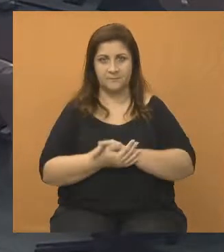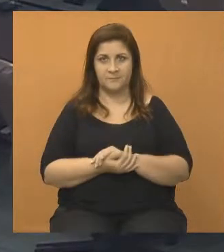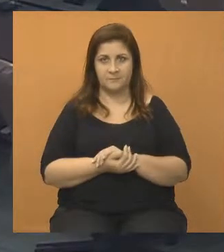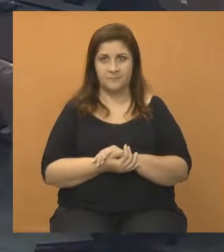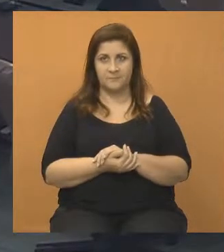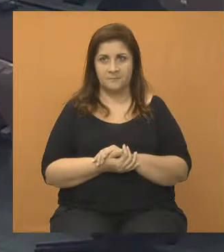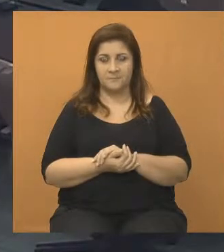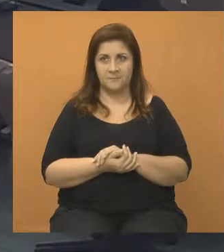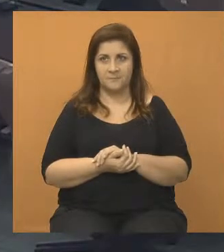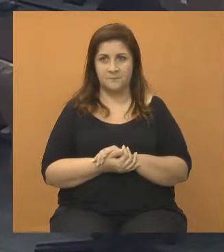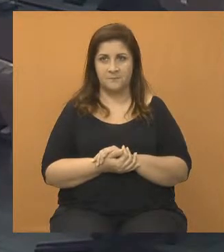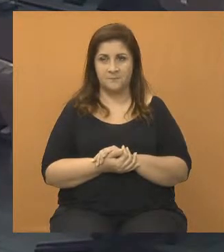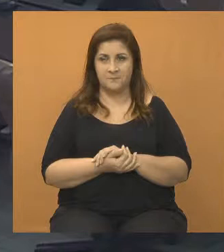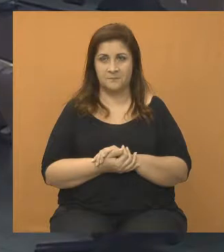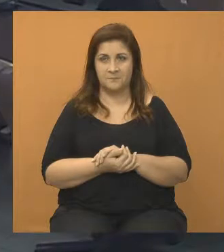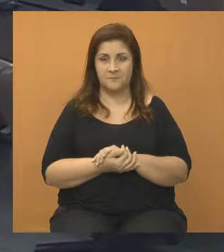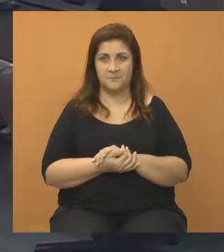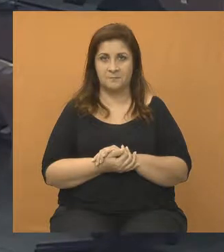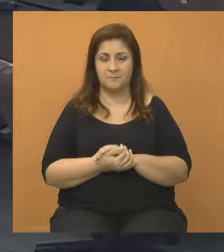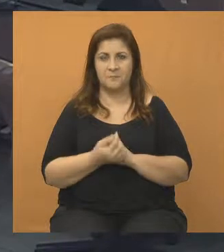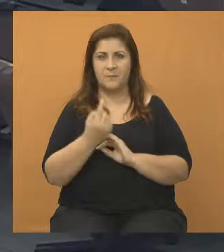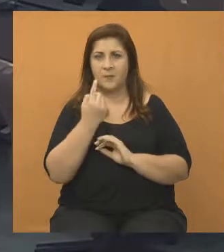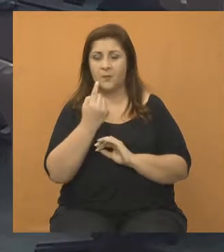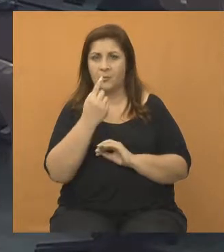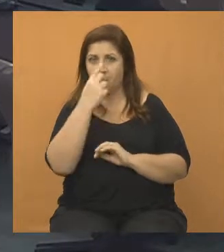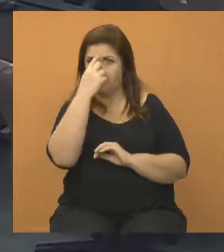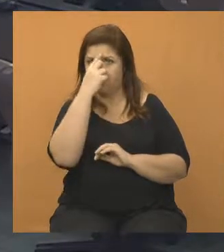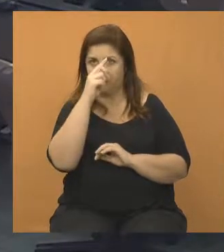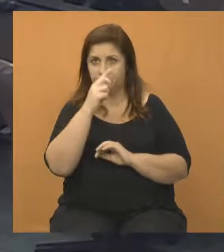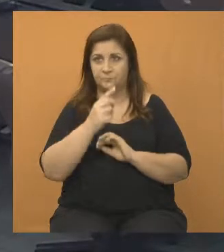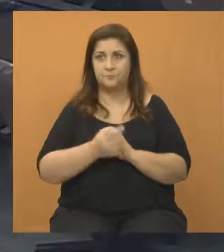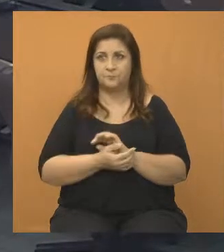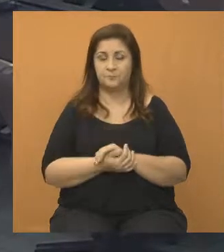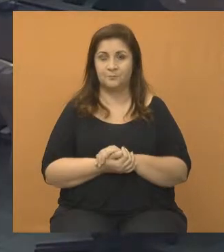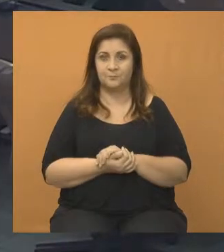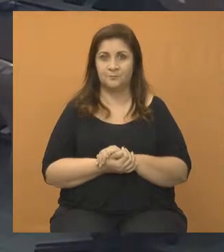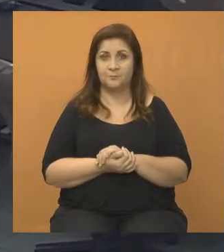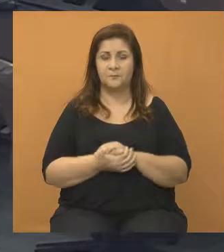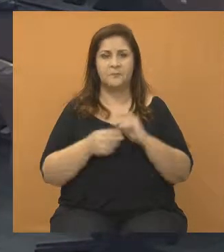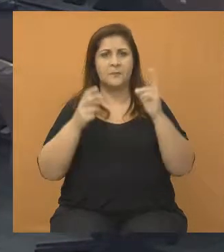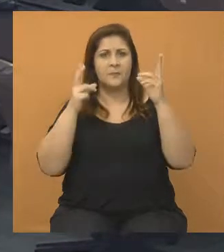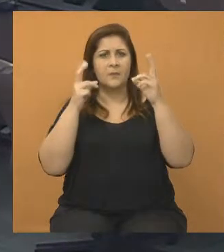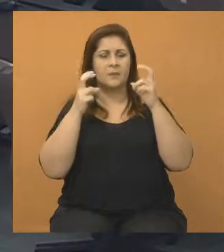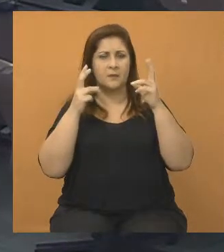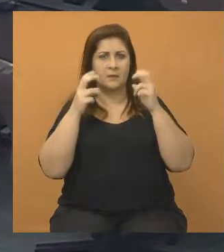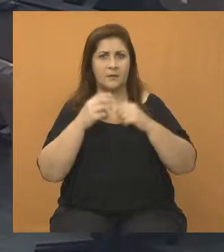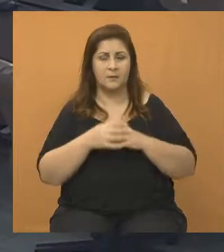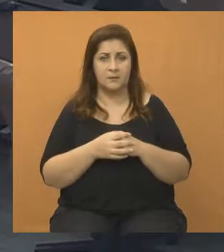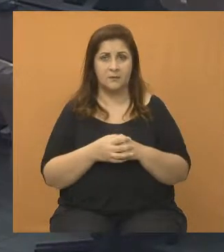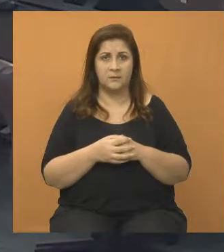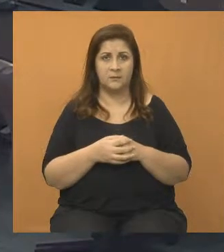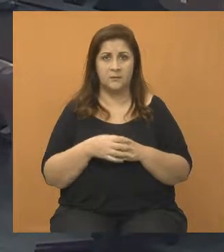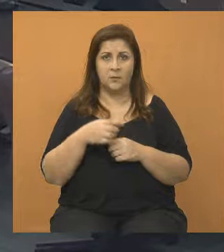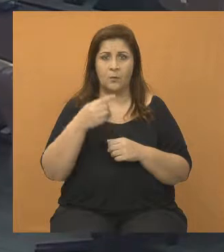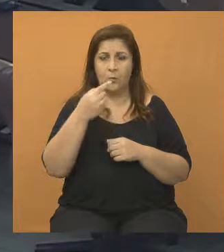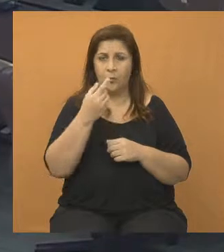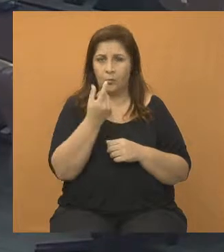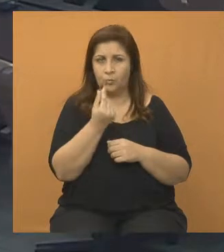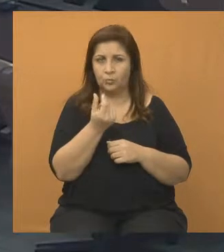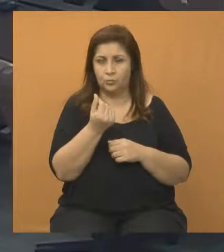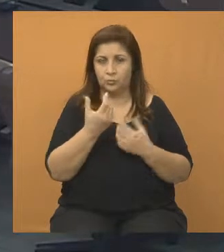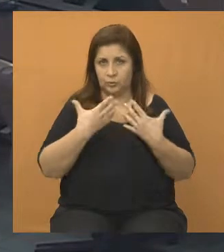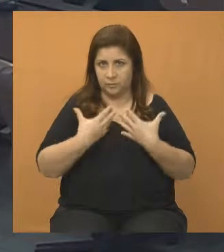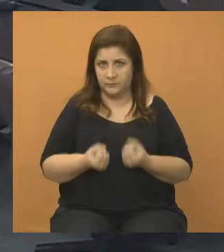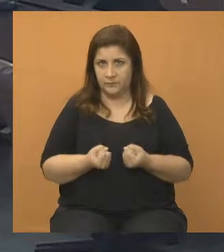Celso, só um esclarecimento aqui. Eu percebo por aqui que uma das receitas do município, né,